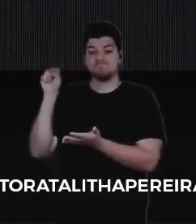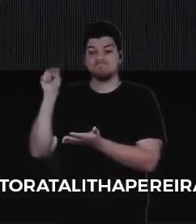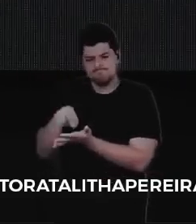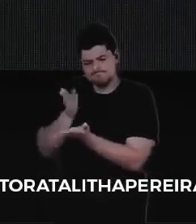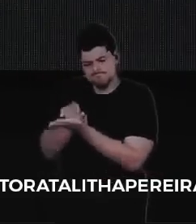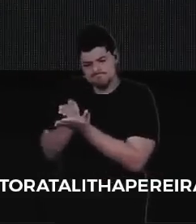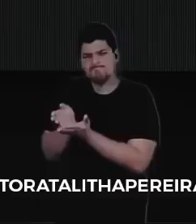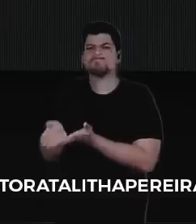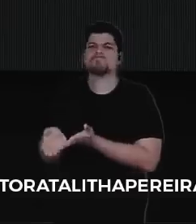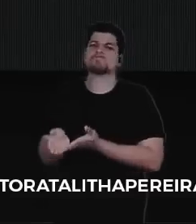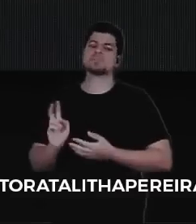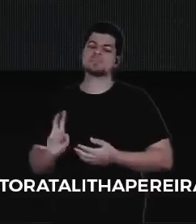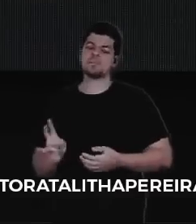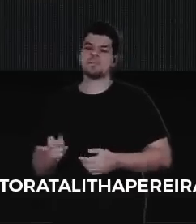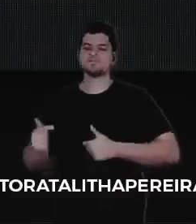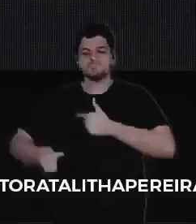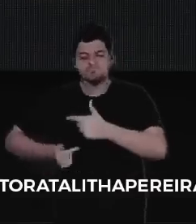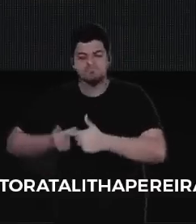disciplina.